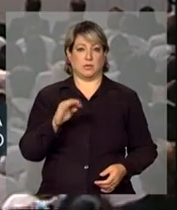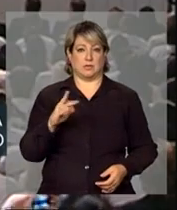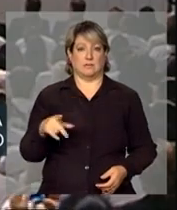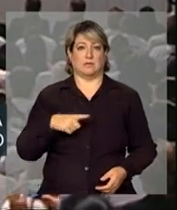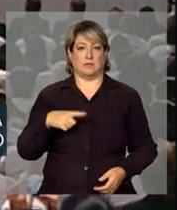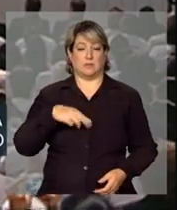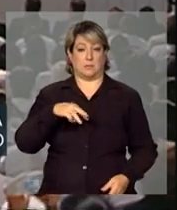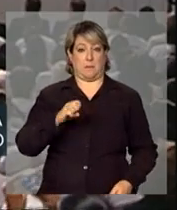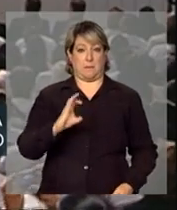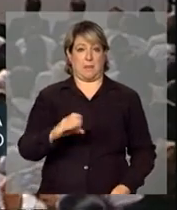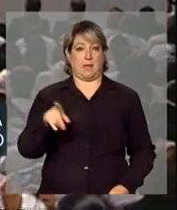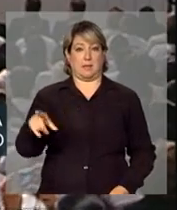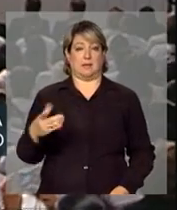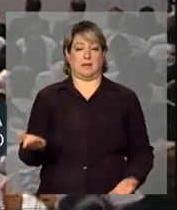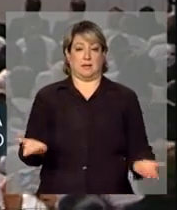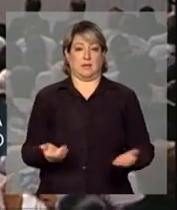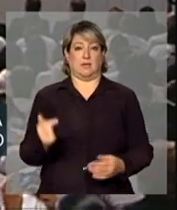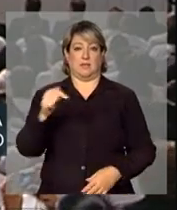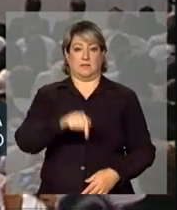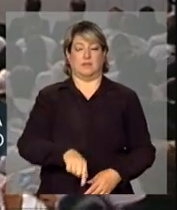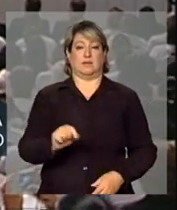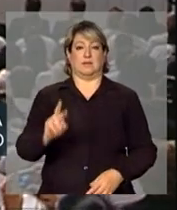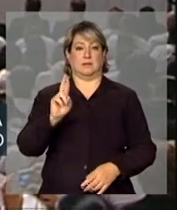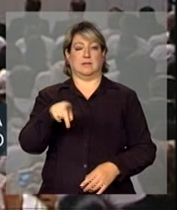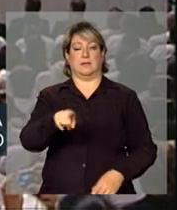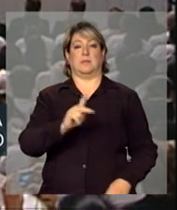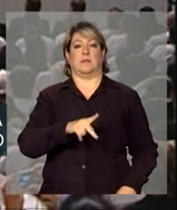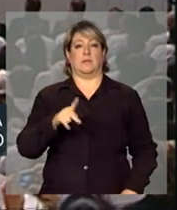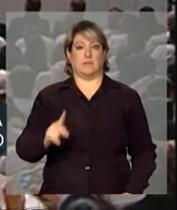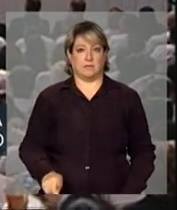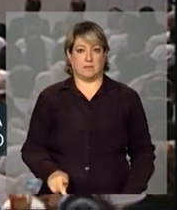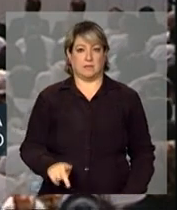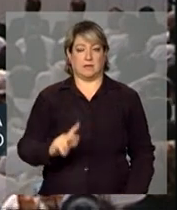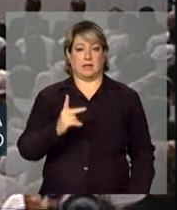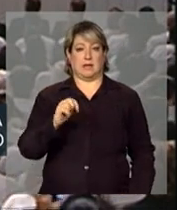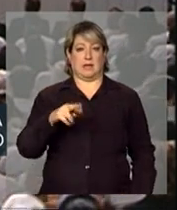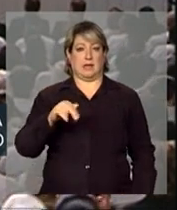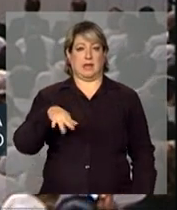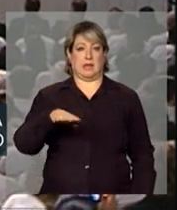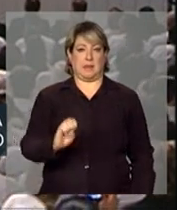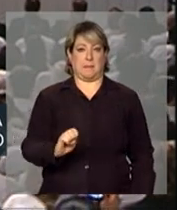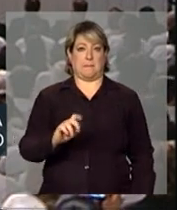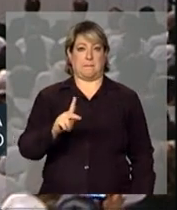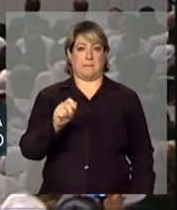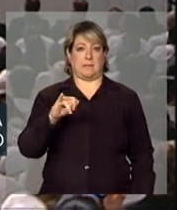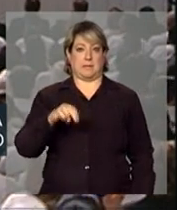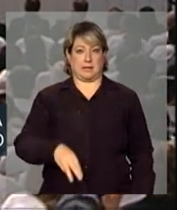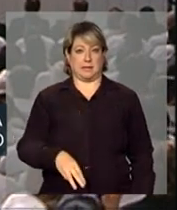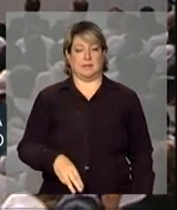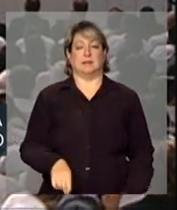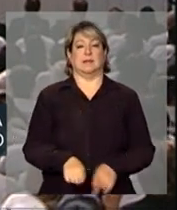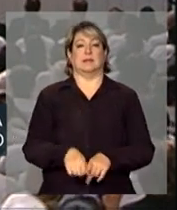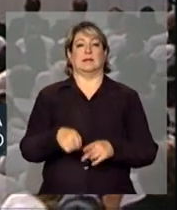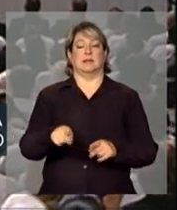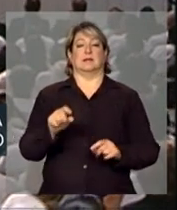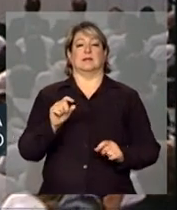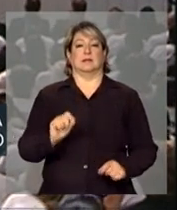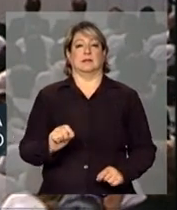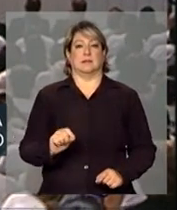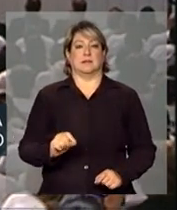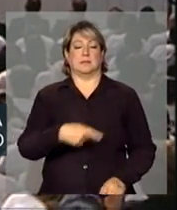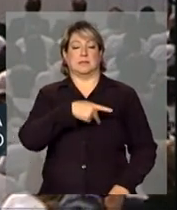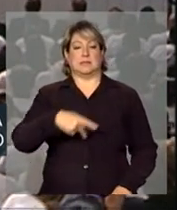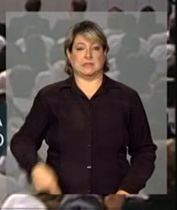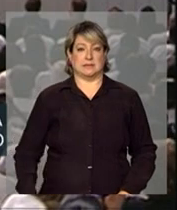Educação, representando aqui o ministro, professor Henrique Paim. Excelentíssimo senhor presidente da Assembleia Legislativa